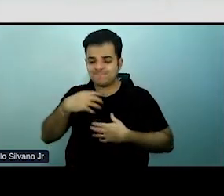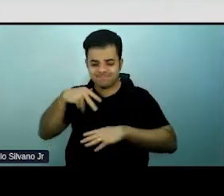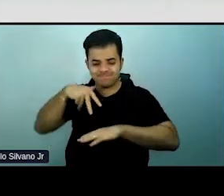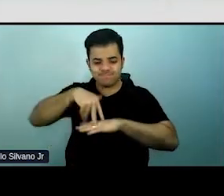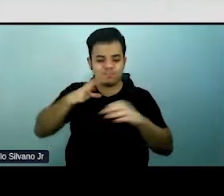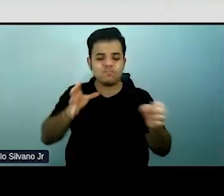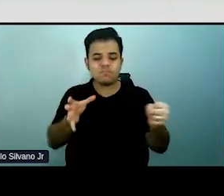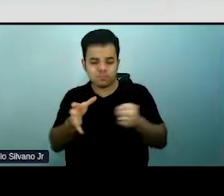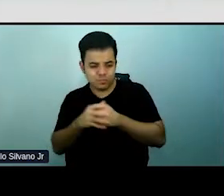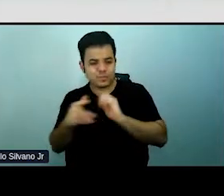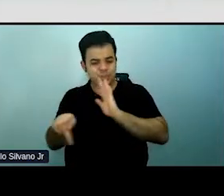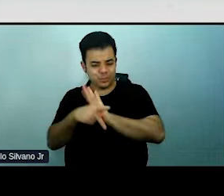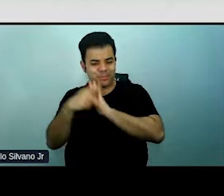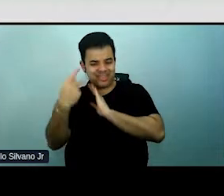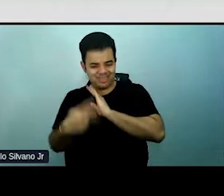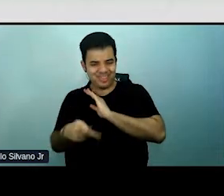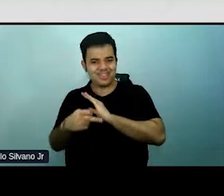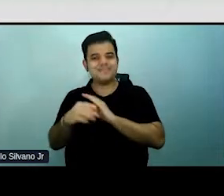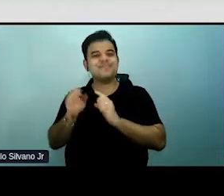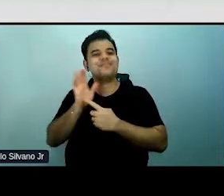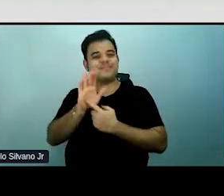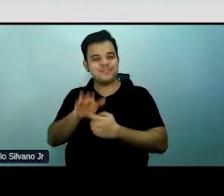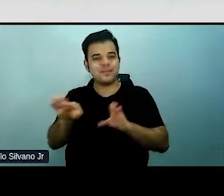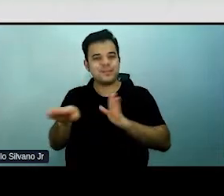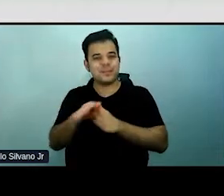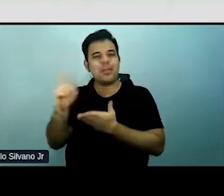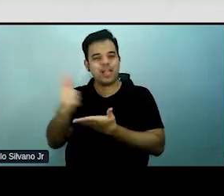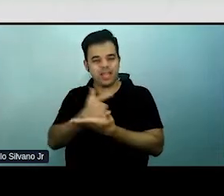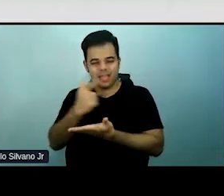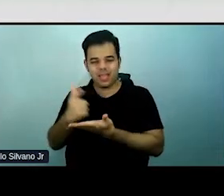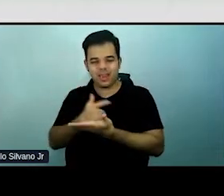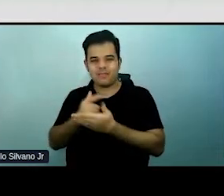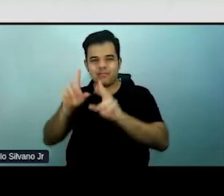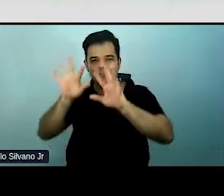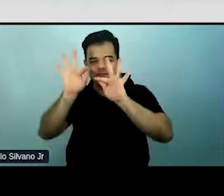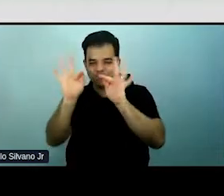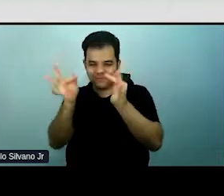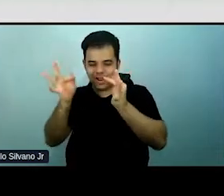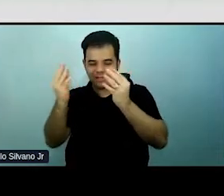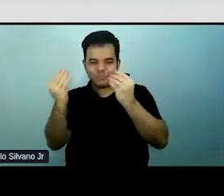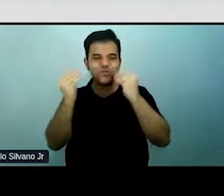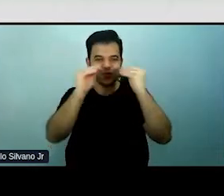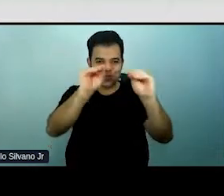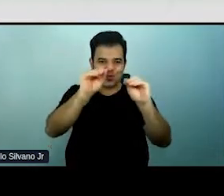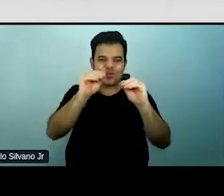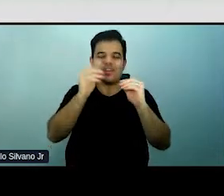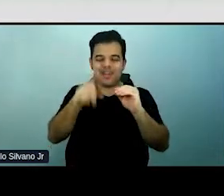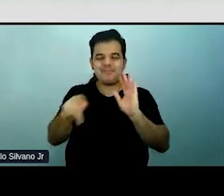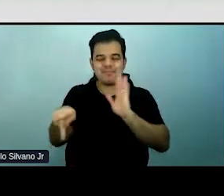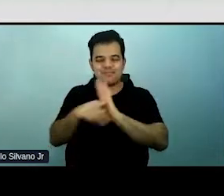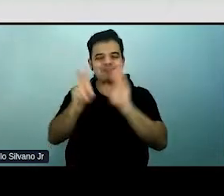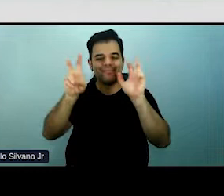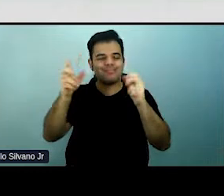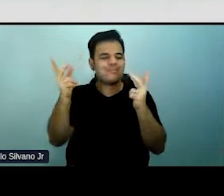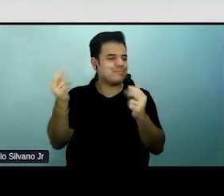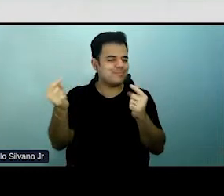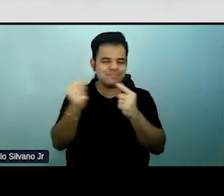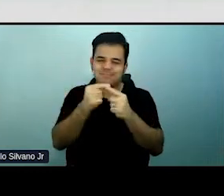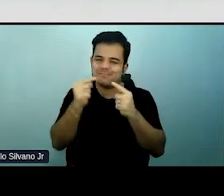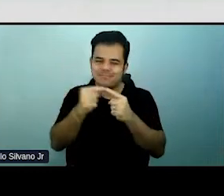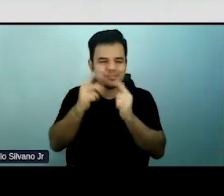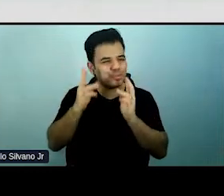Então, a gente até trouxe um recorte do livro do Inclusifique, em que a Stephanie Johnson ela fala justamente sobre isso, né? Um